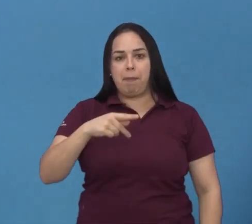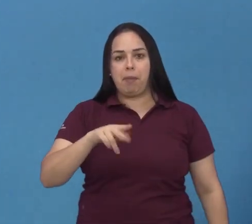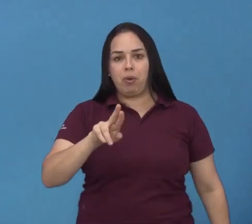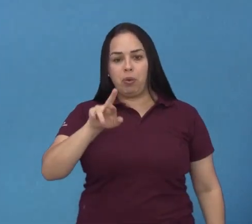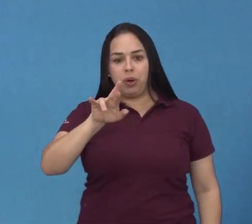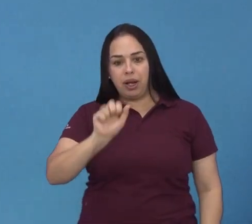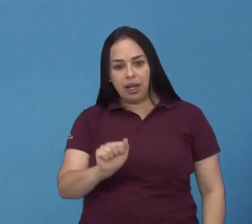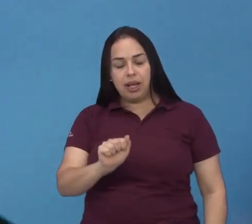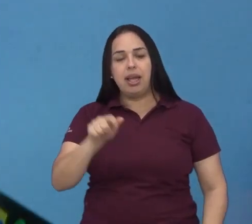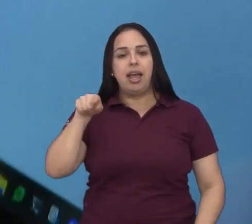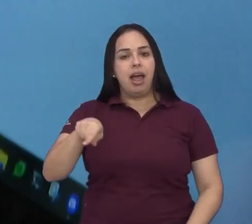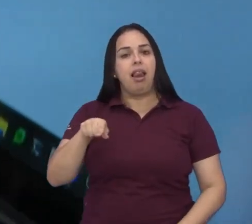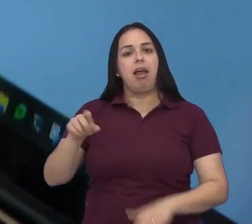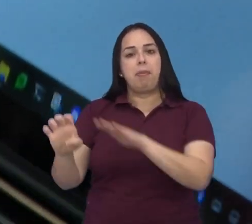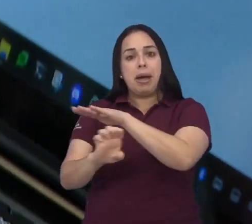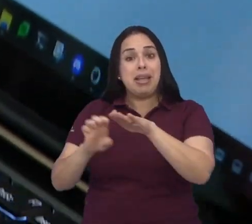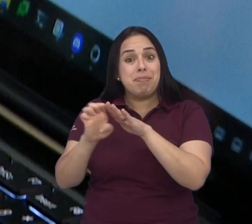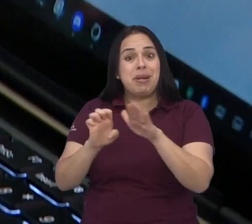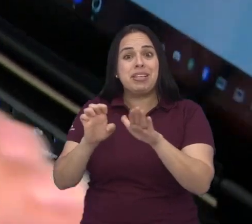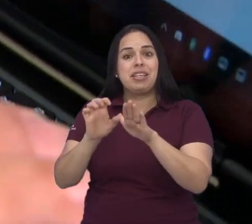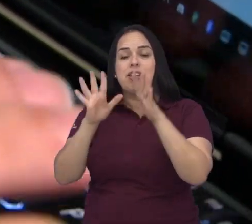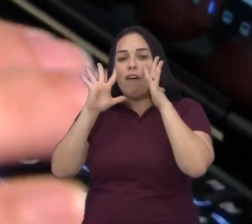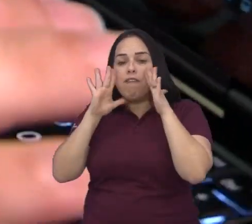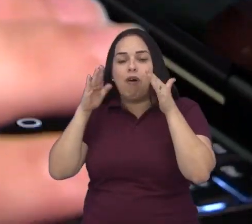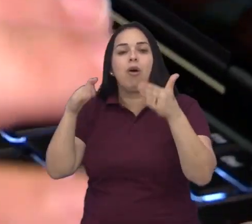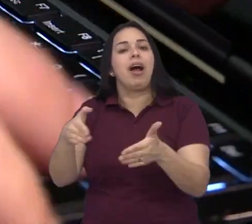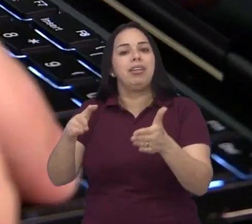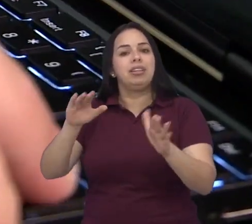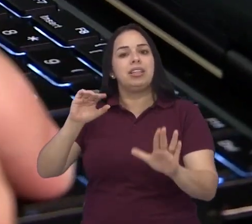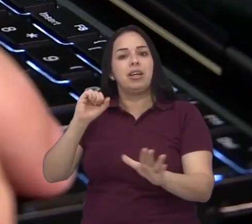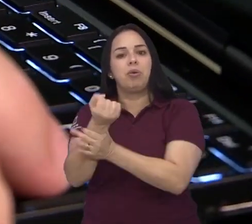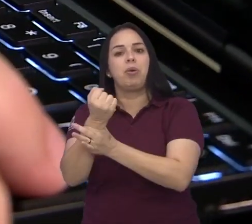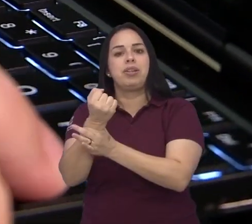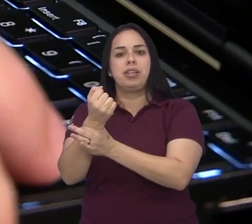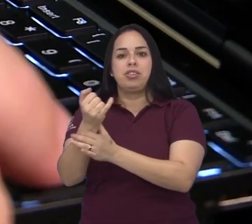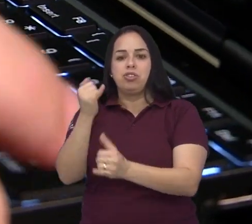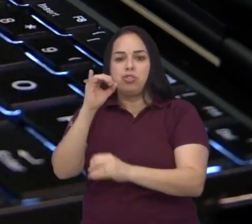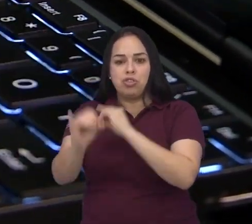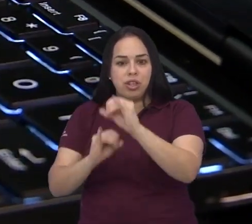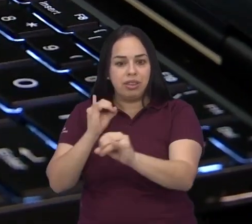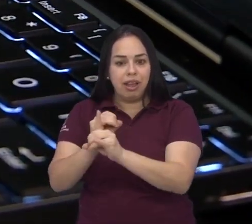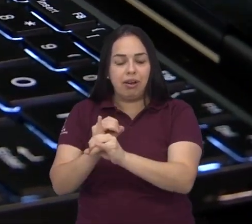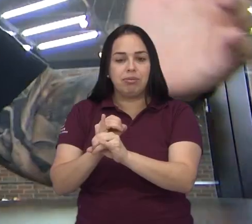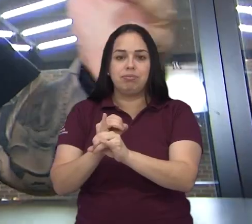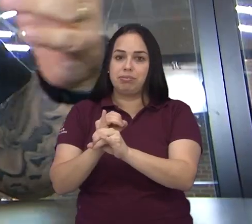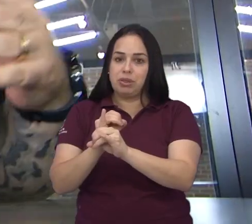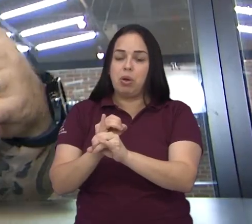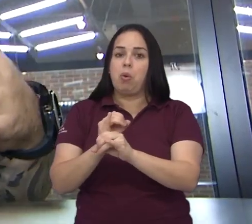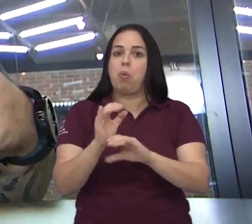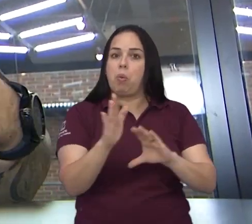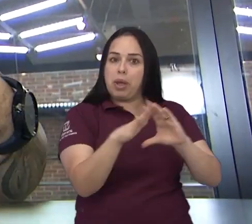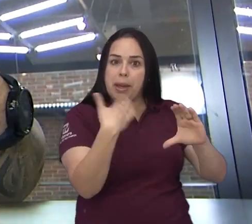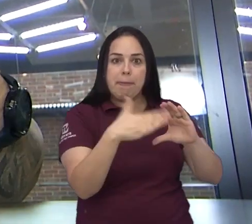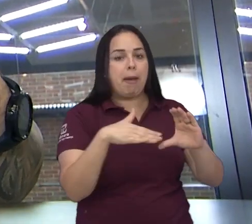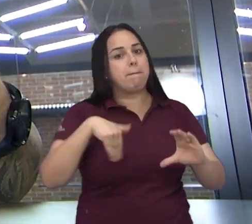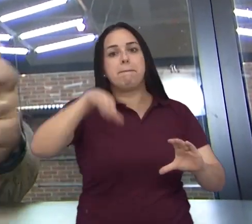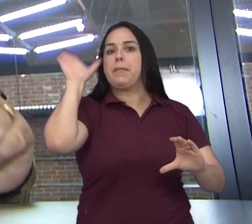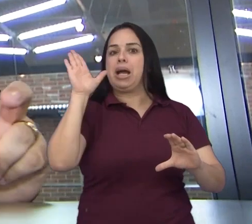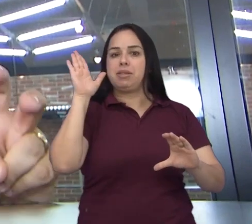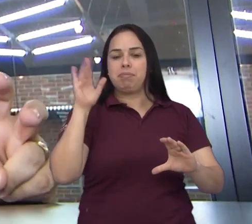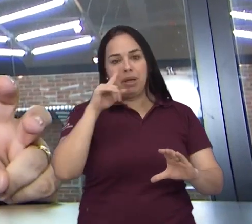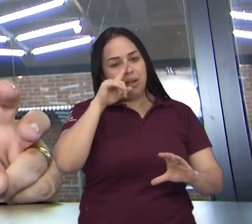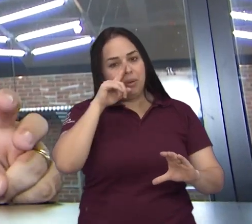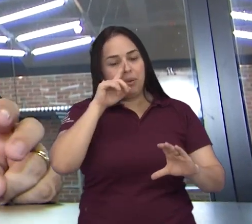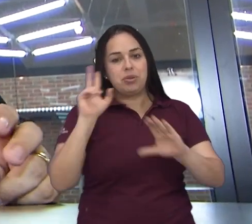Apura, empresa especializada em segurança digital, os serviços de e-mail são os mais atingidos. Segundo esse especialista